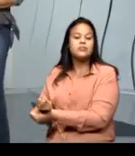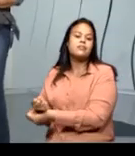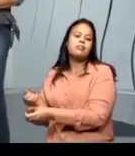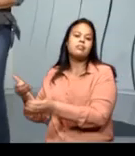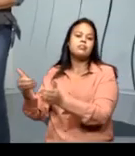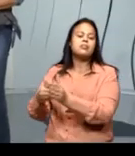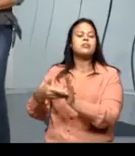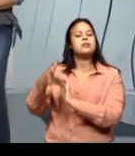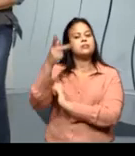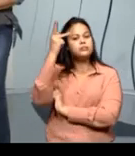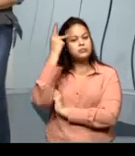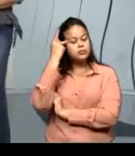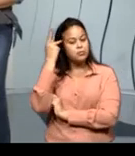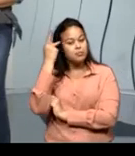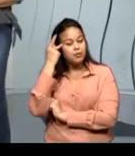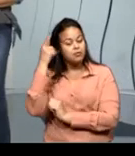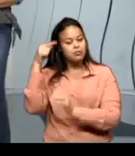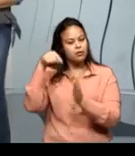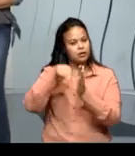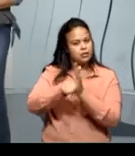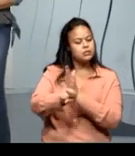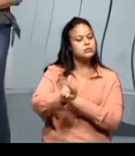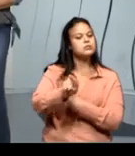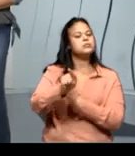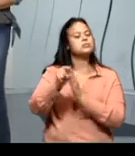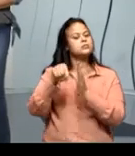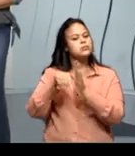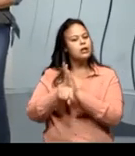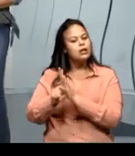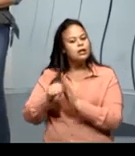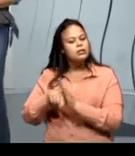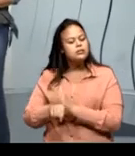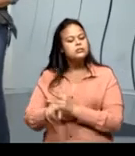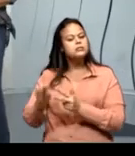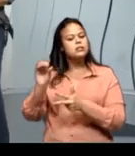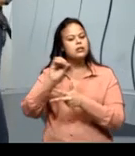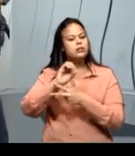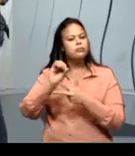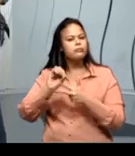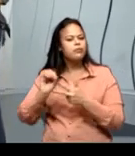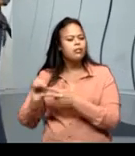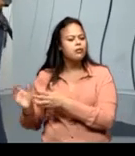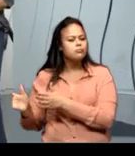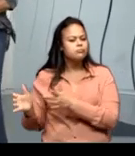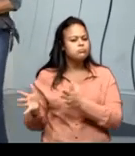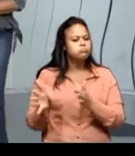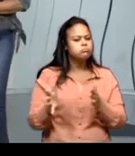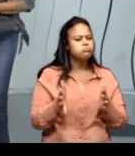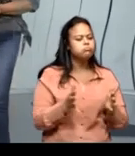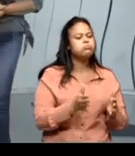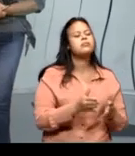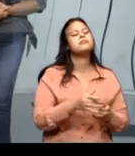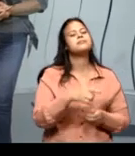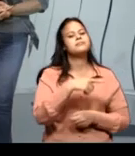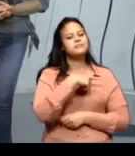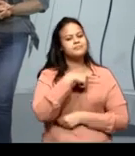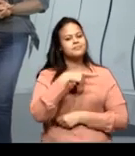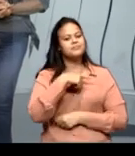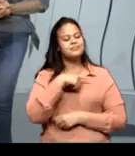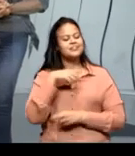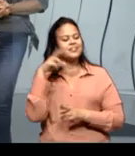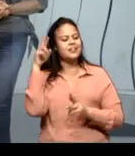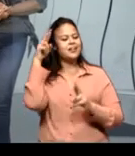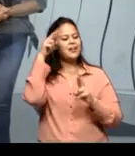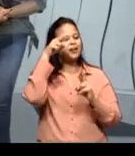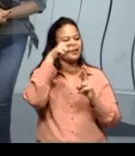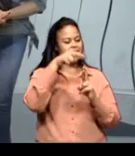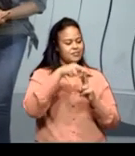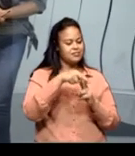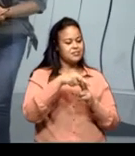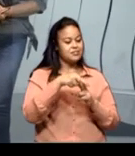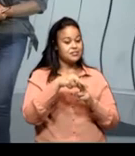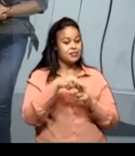tipos de questão que a gente sempre vai trazer para vocês durante o nosso processo de revisão